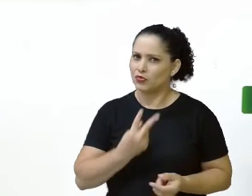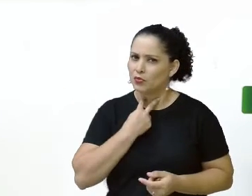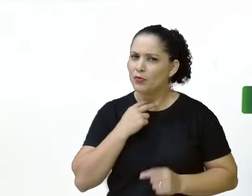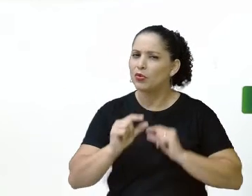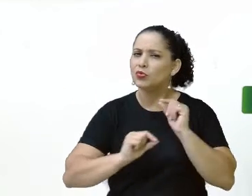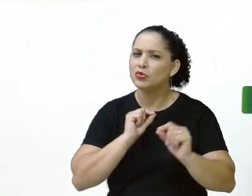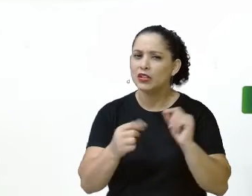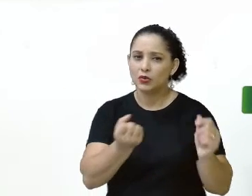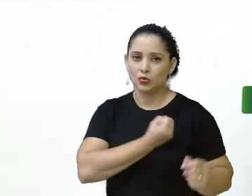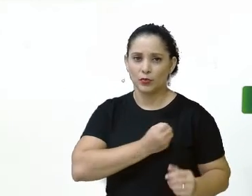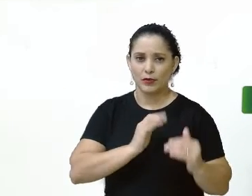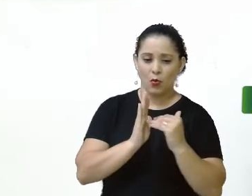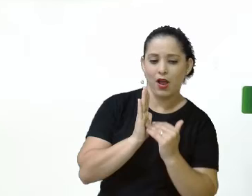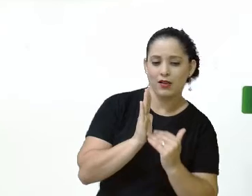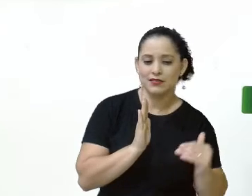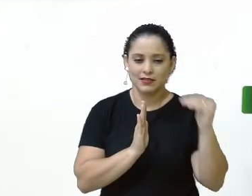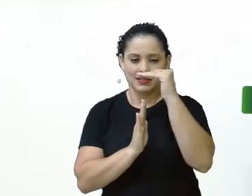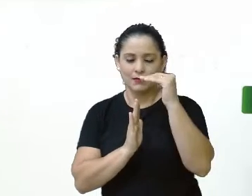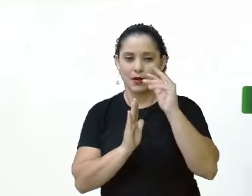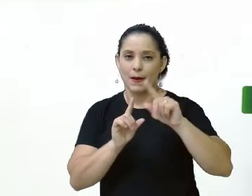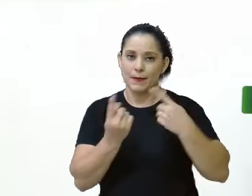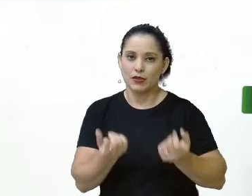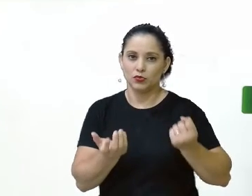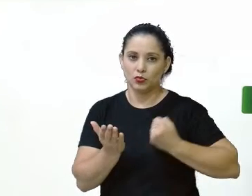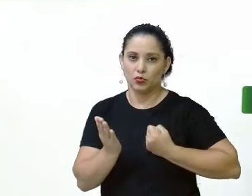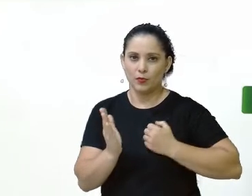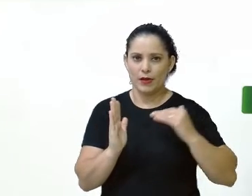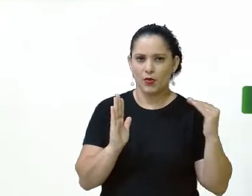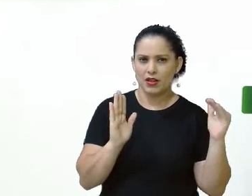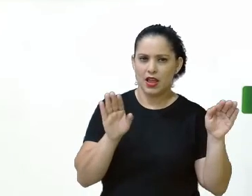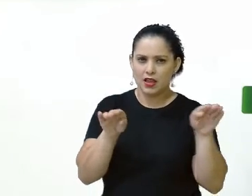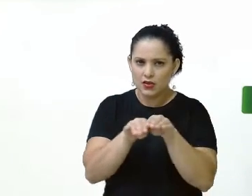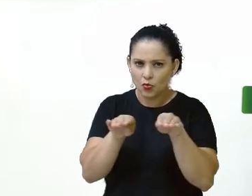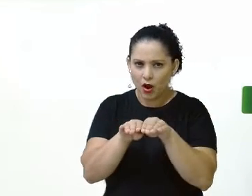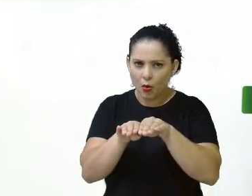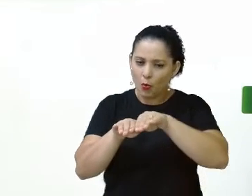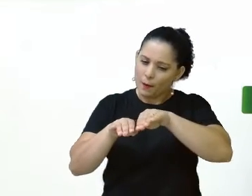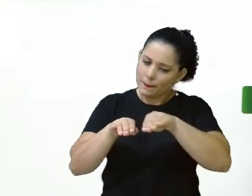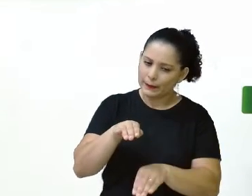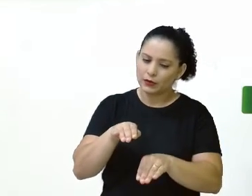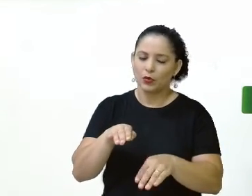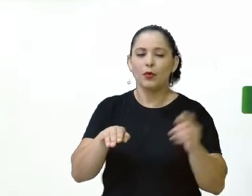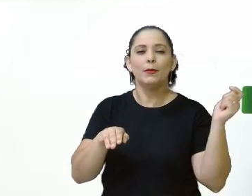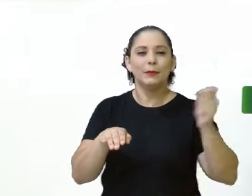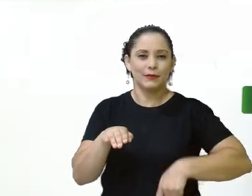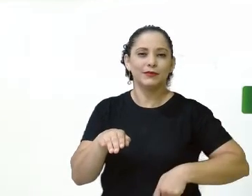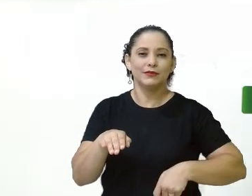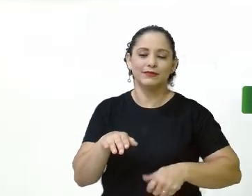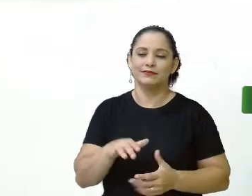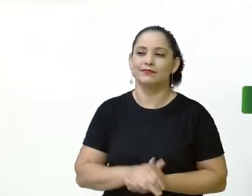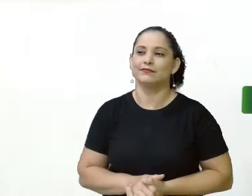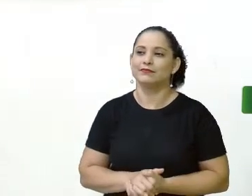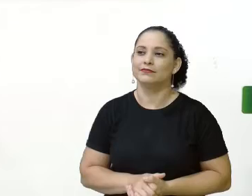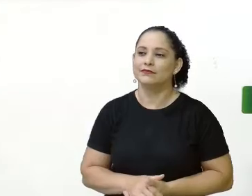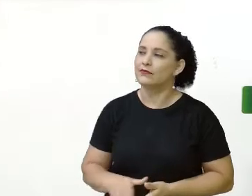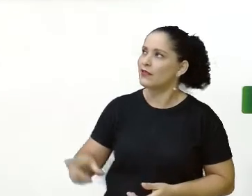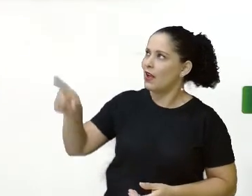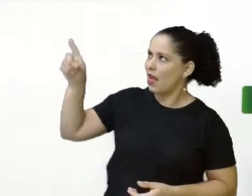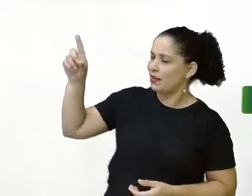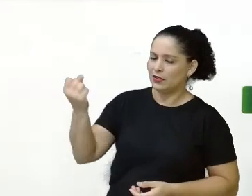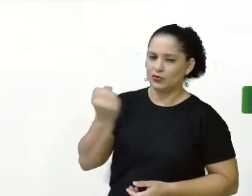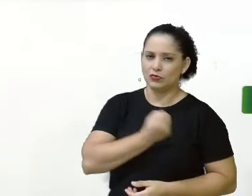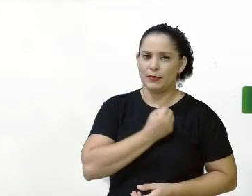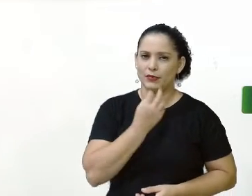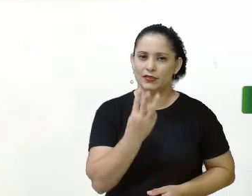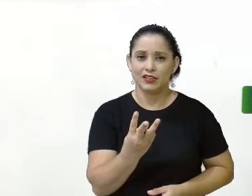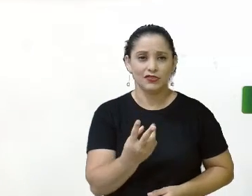número maior, mas se ele for igual ou menor, pode sim. Por que eu não coloquei aqui o número 3? Porque